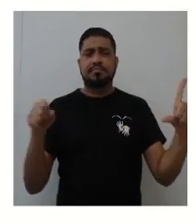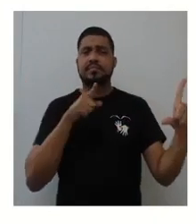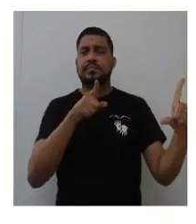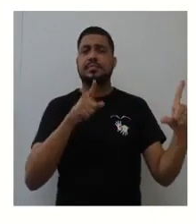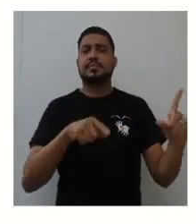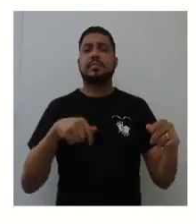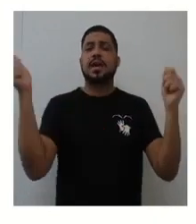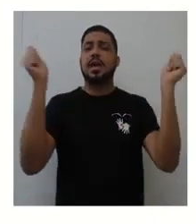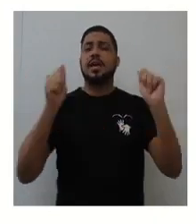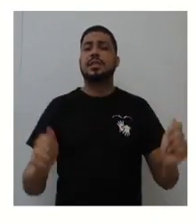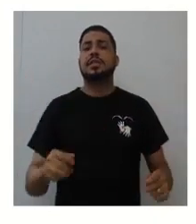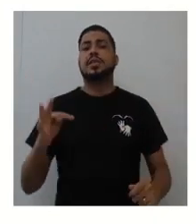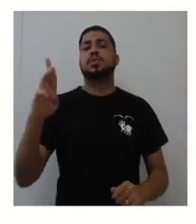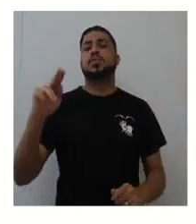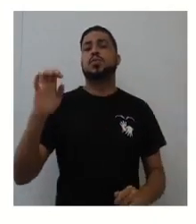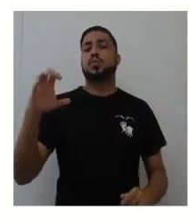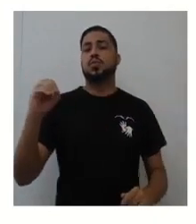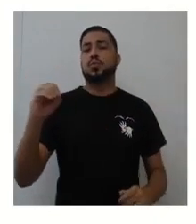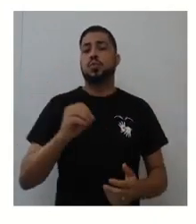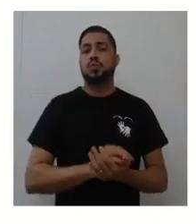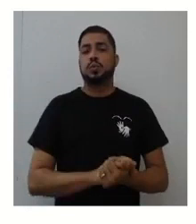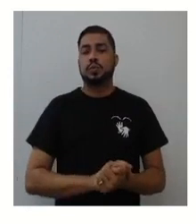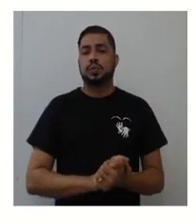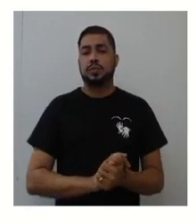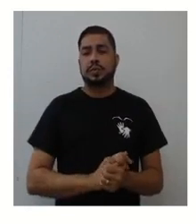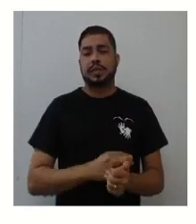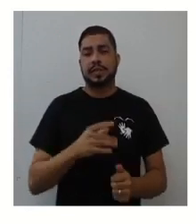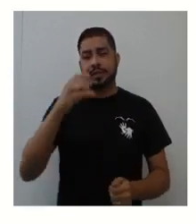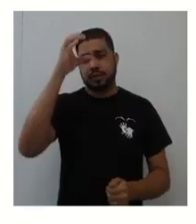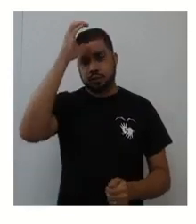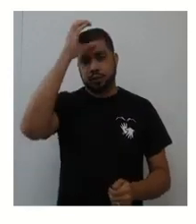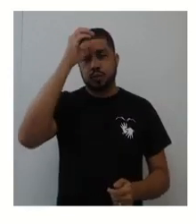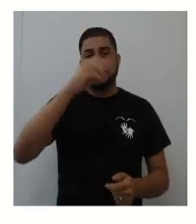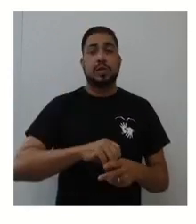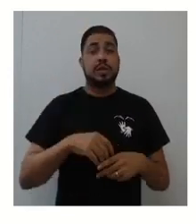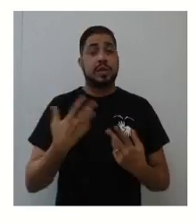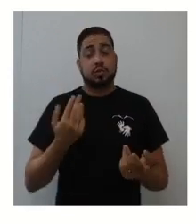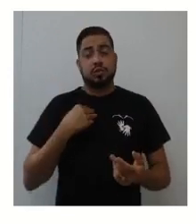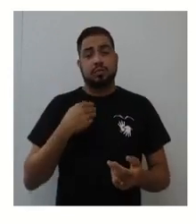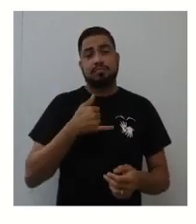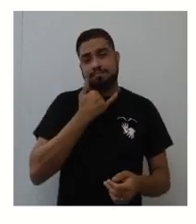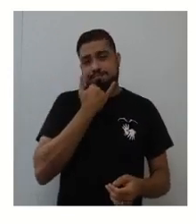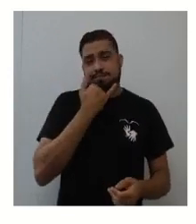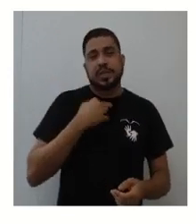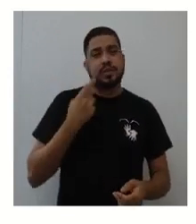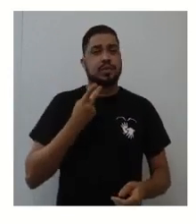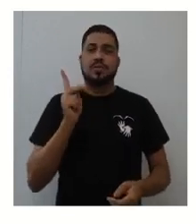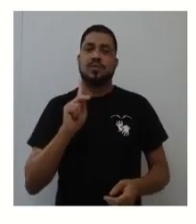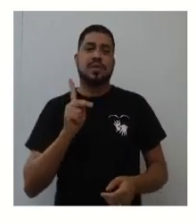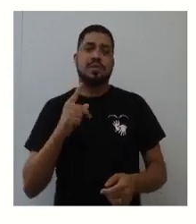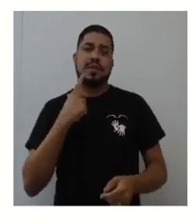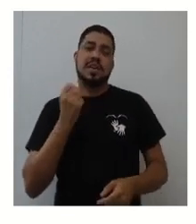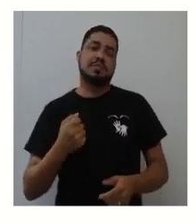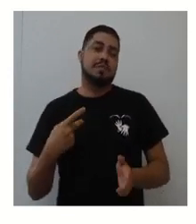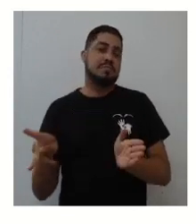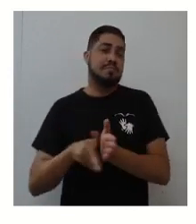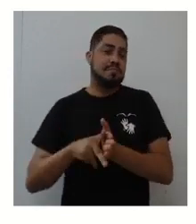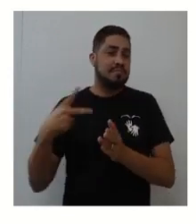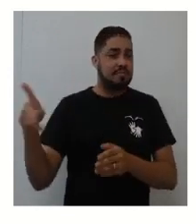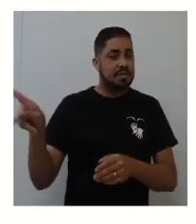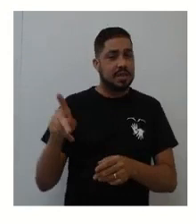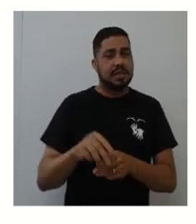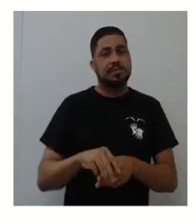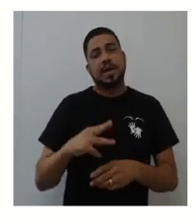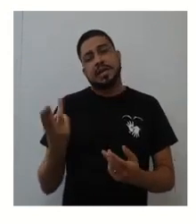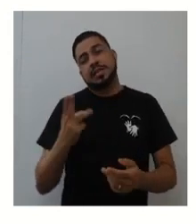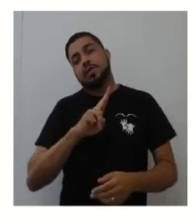do artista turco, o Gurgalen. Perdão, eu não sei pronunciar, né? Eu não falo turco, mas é o nome dele lido em